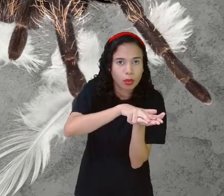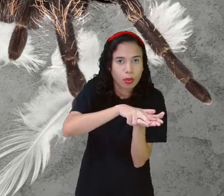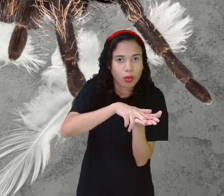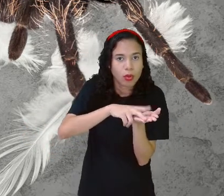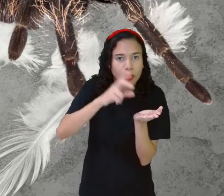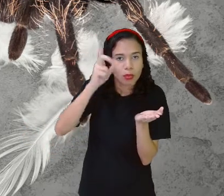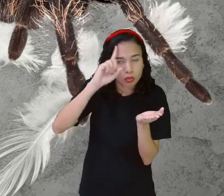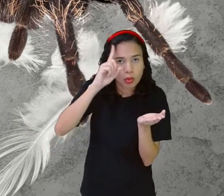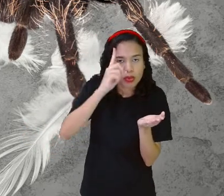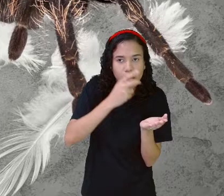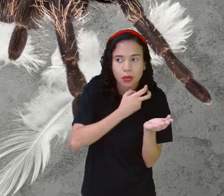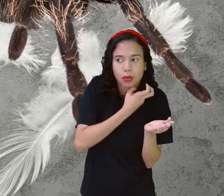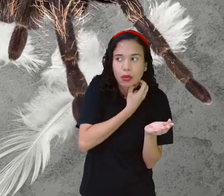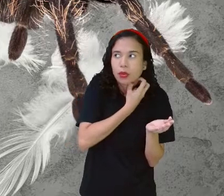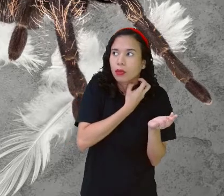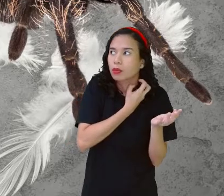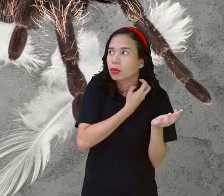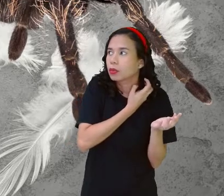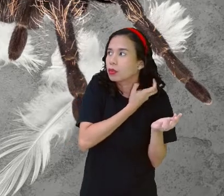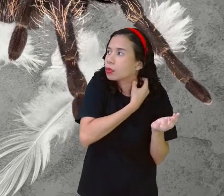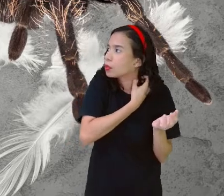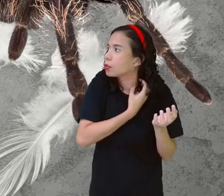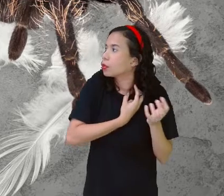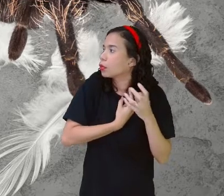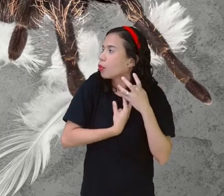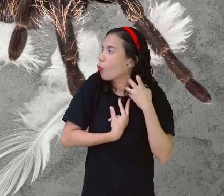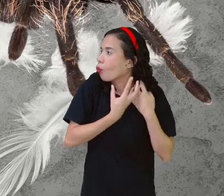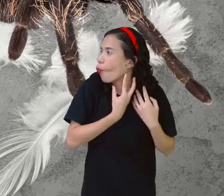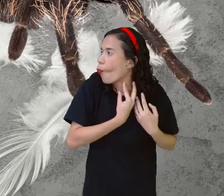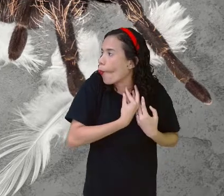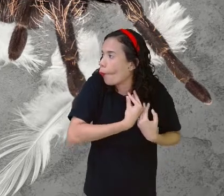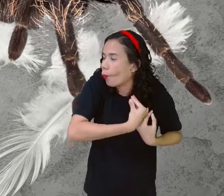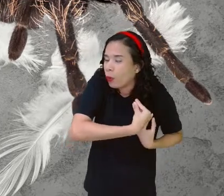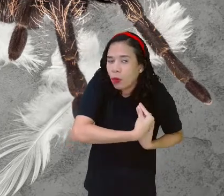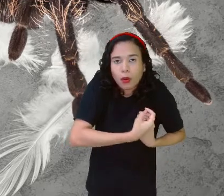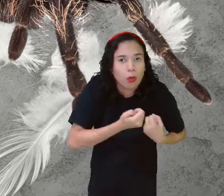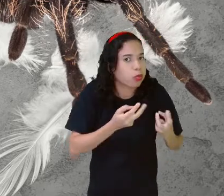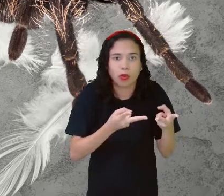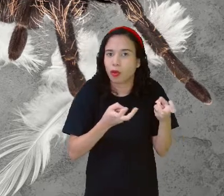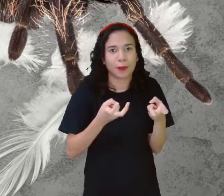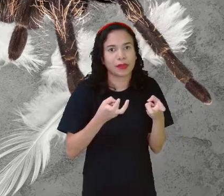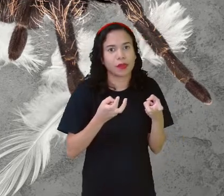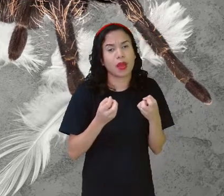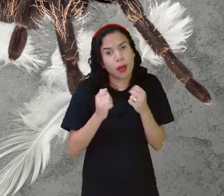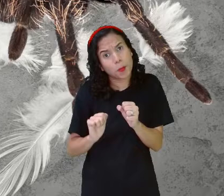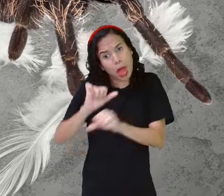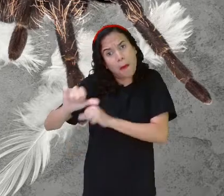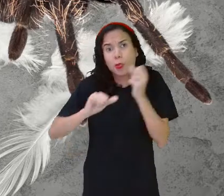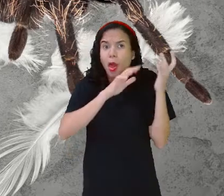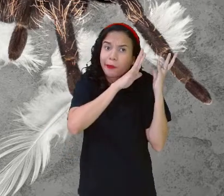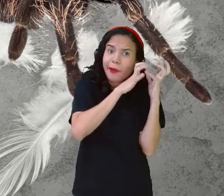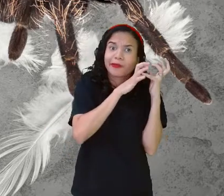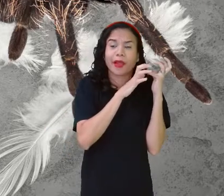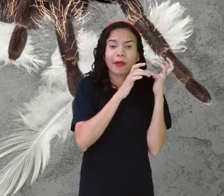sua pele de uma forma quase imperceptível. A mudança de fronhas poderia ter evitado